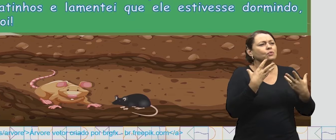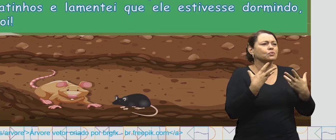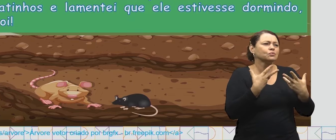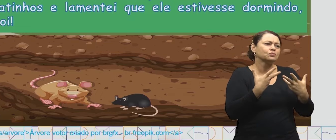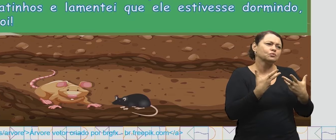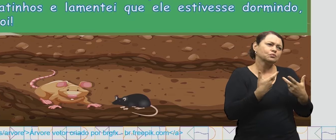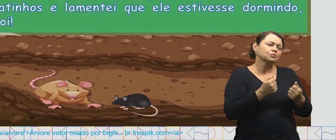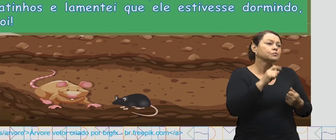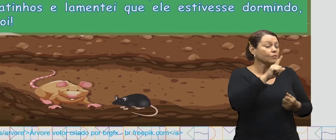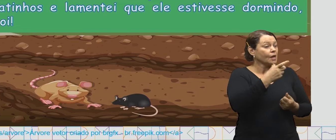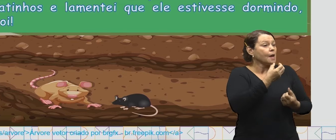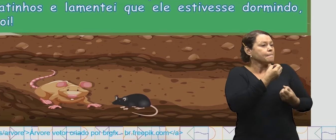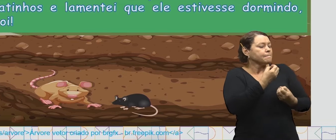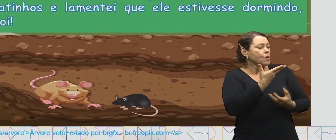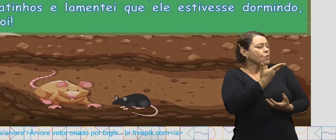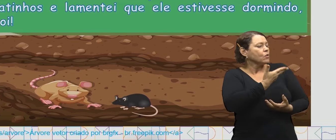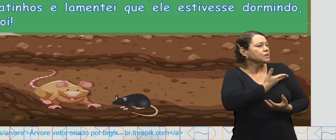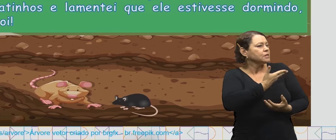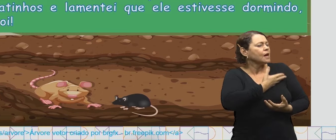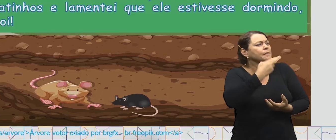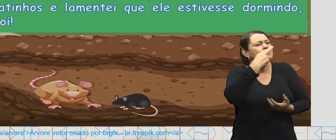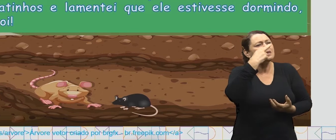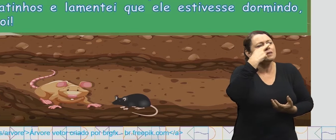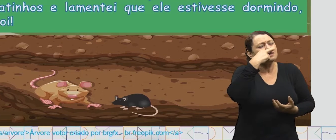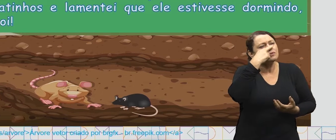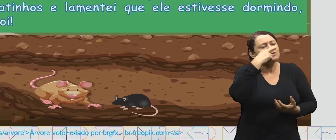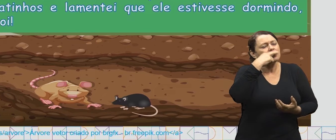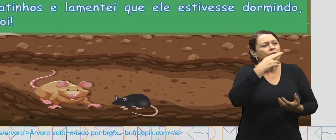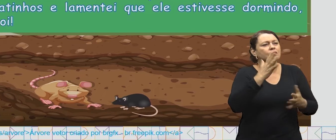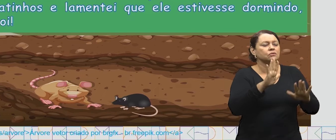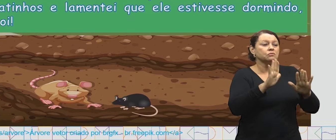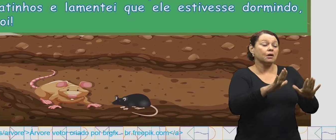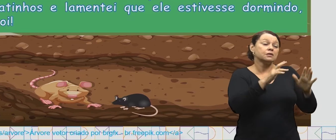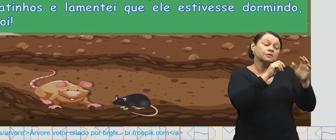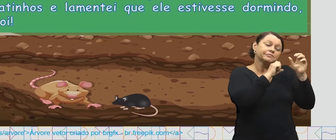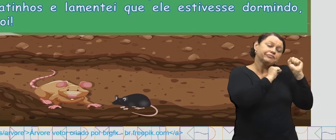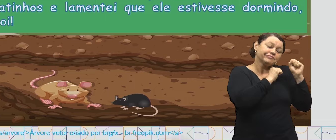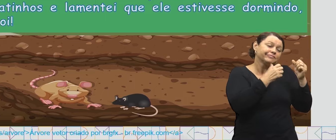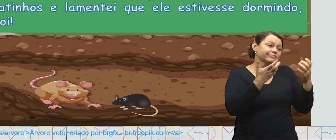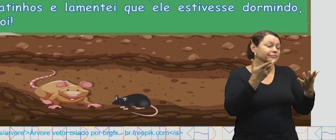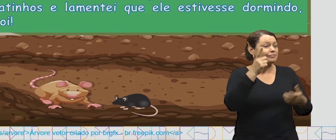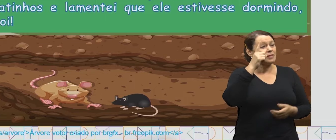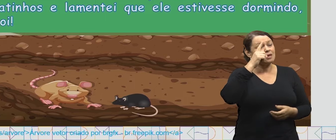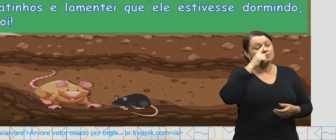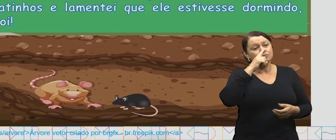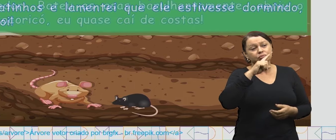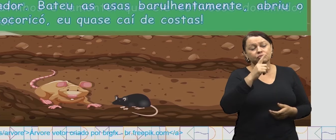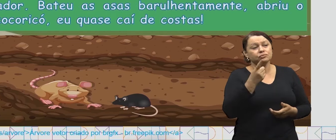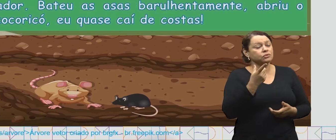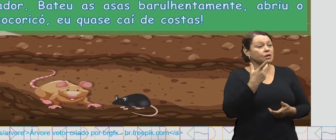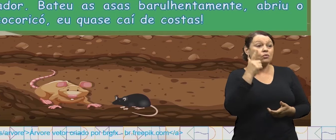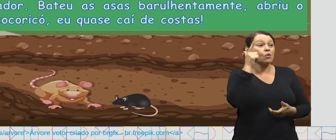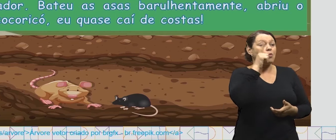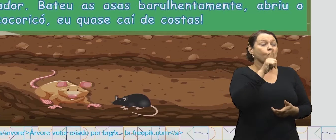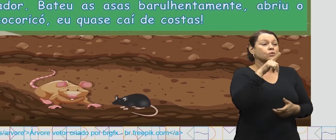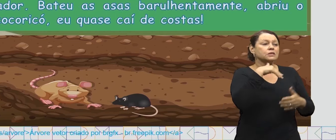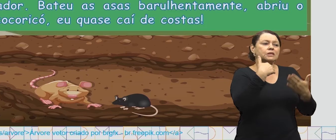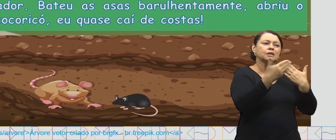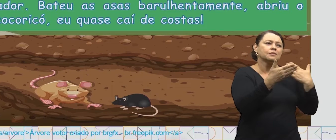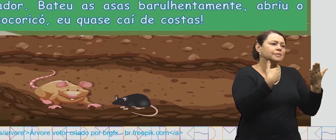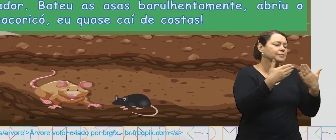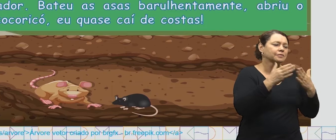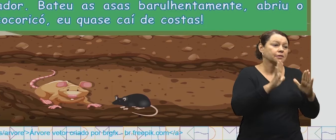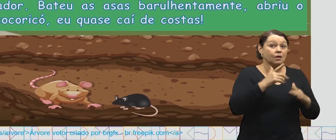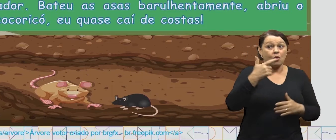ser um desses bons amigos de ratinhos e lamentei que ele estivesse dormindo. Nem pude dar um oi. O ratinho